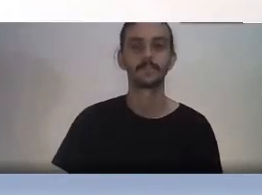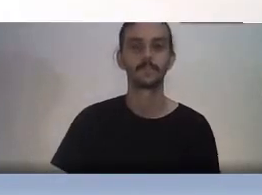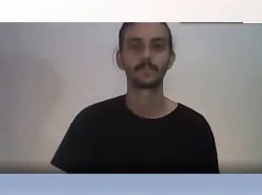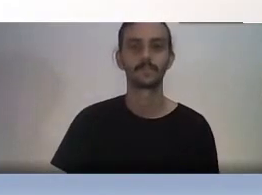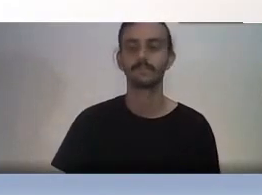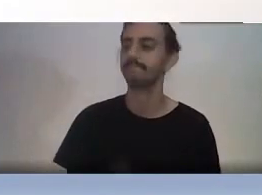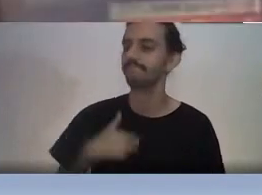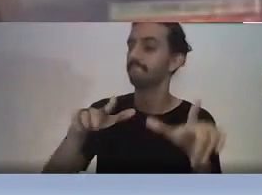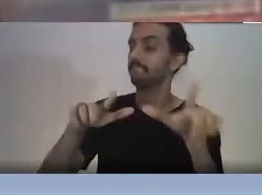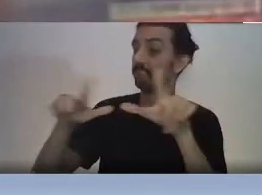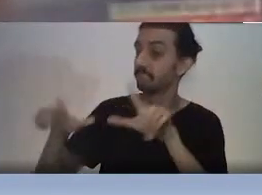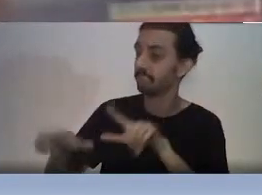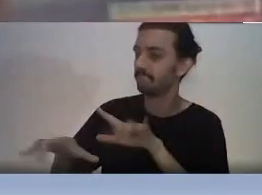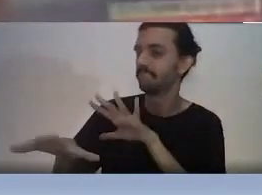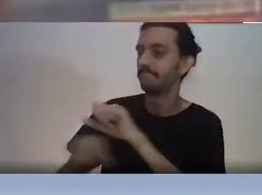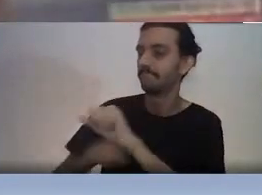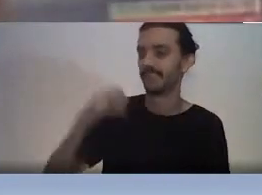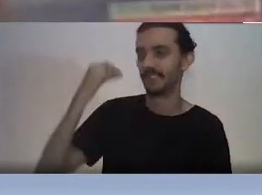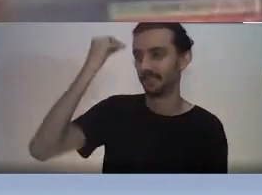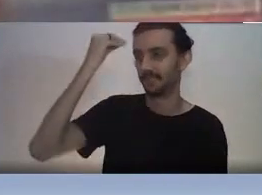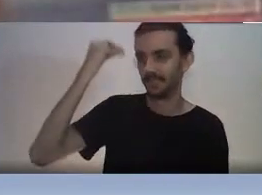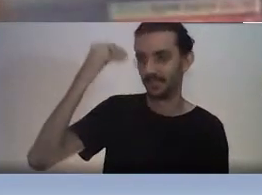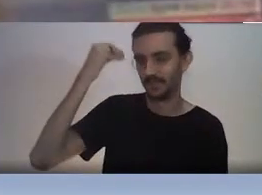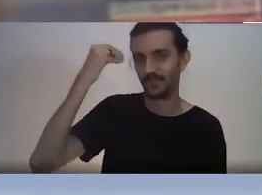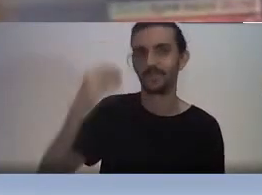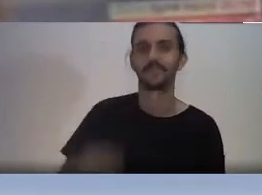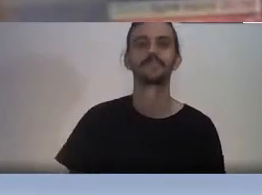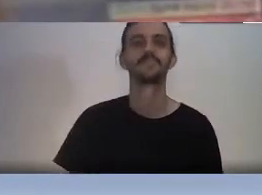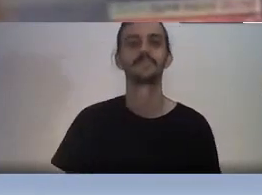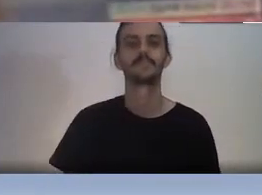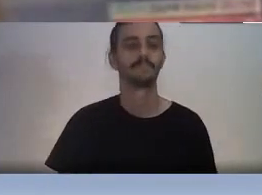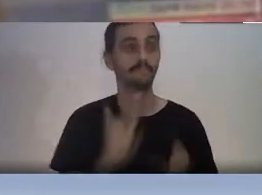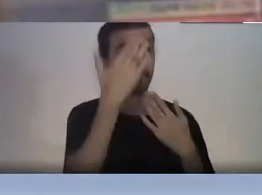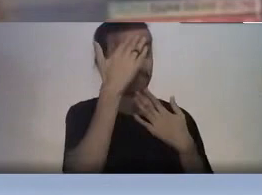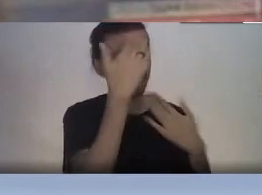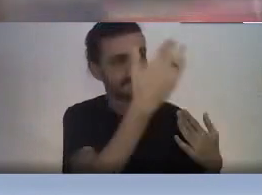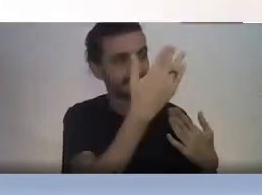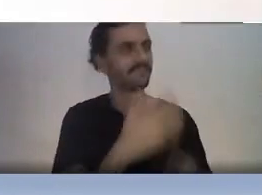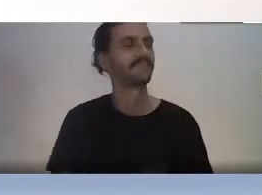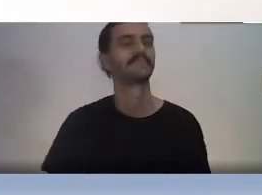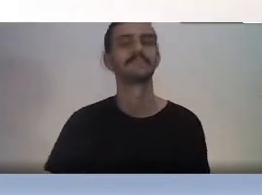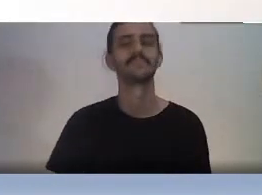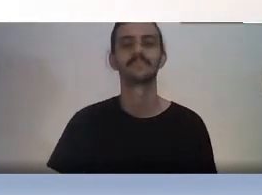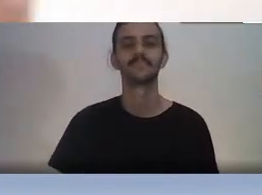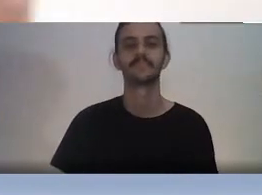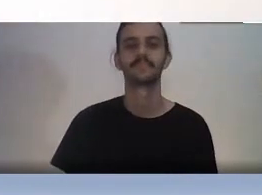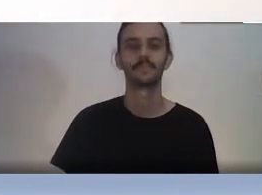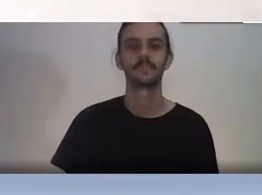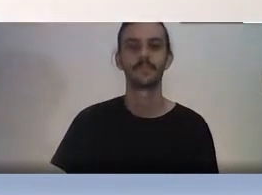Eu lhe concedo o grau de psicólogo. Obrigado.